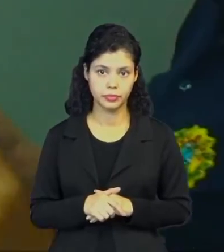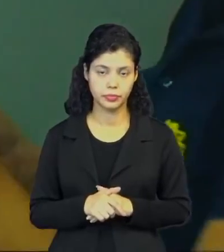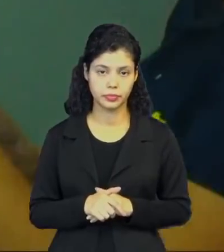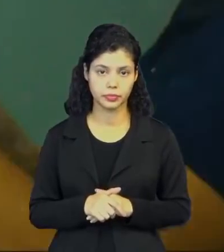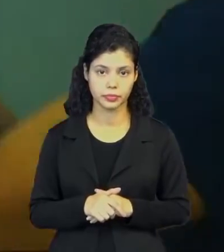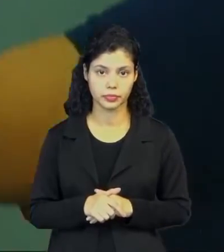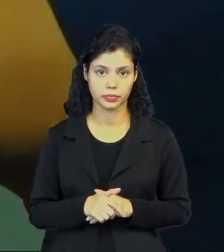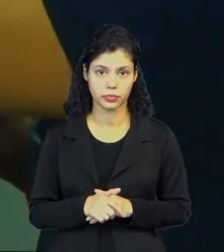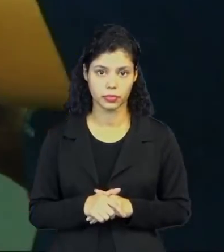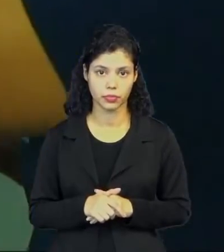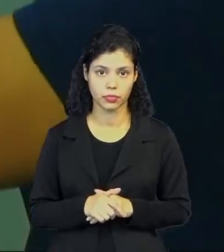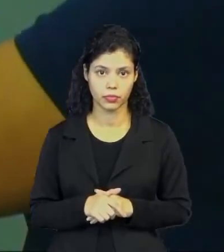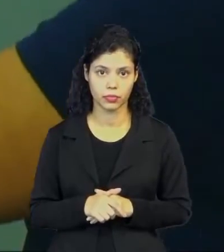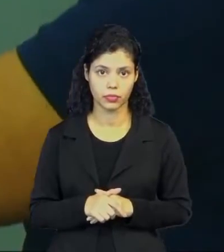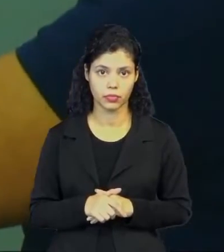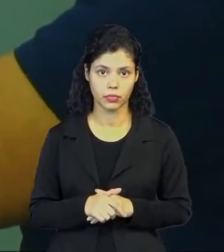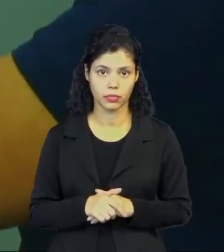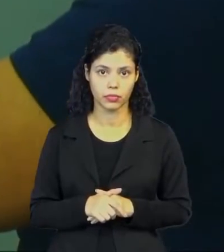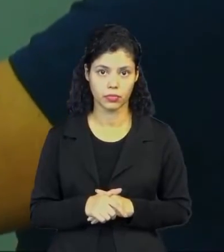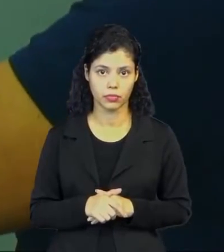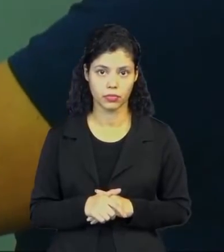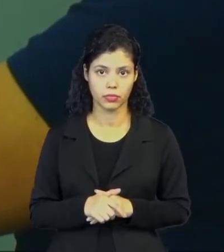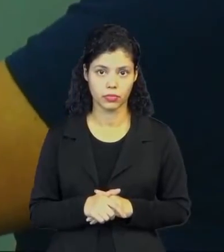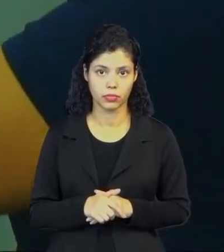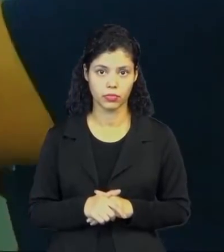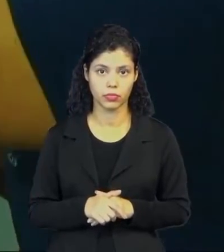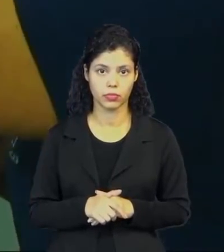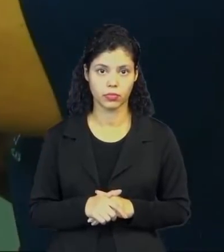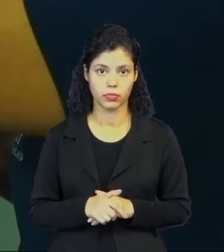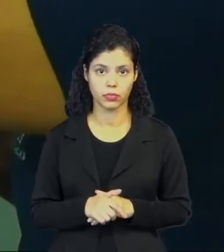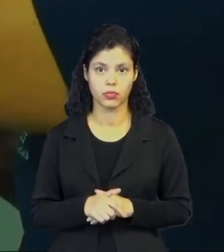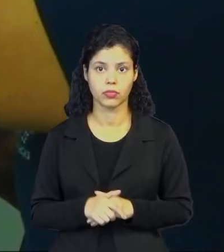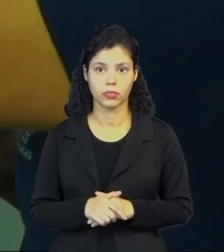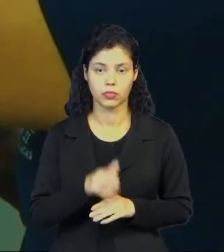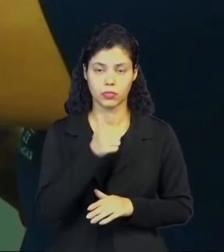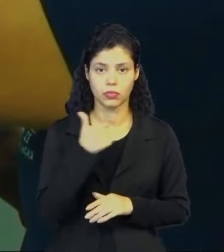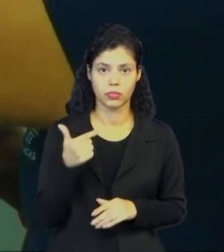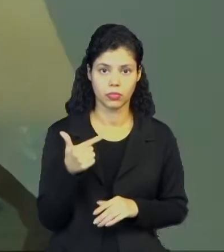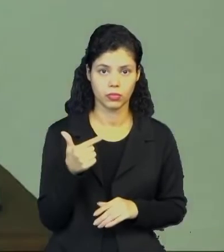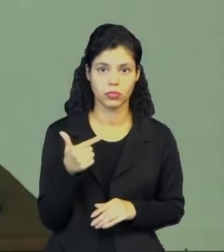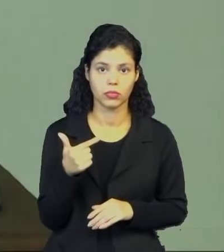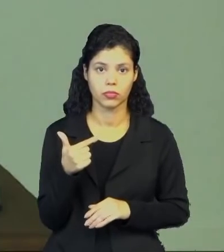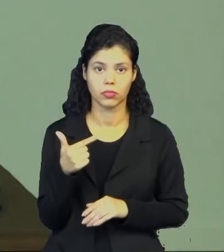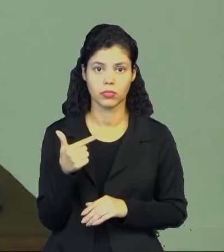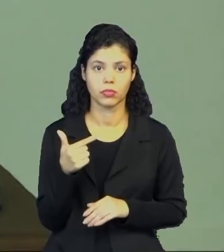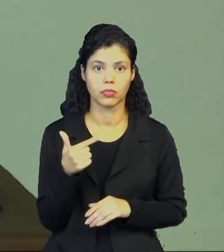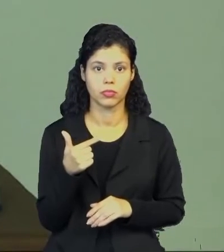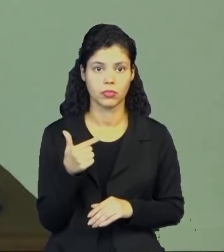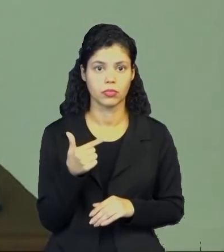né, de meninos e somo. Por exemplo, eu pego aqui, ó, 12